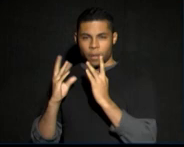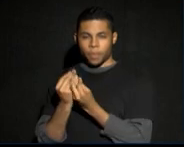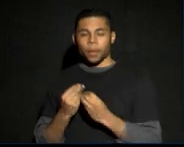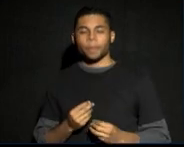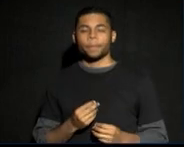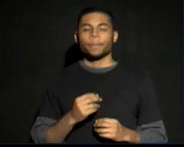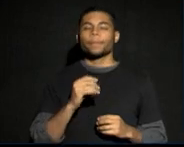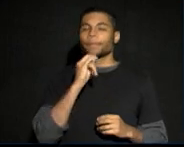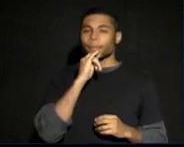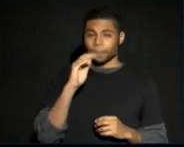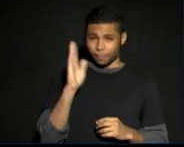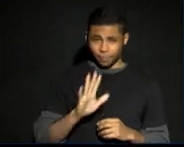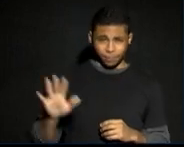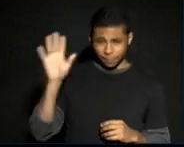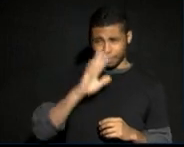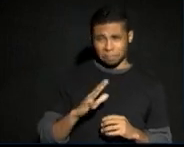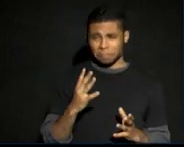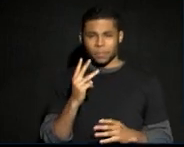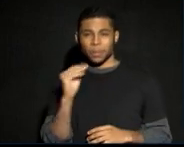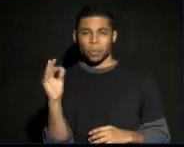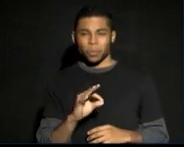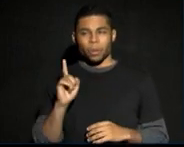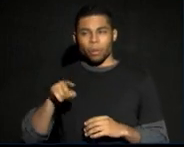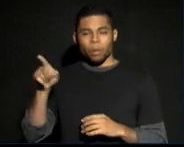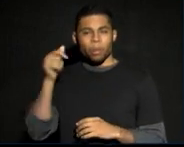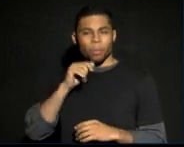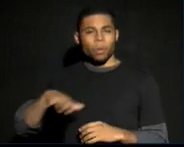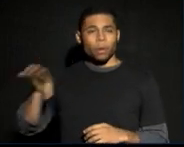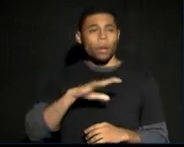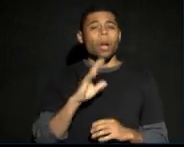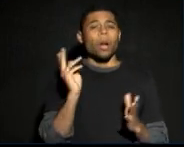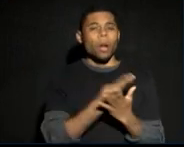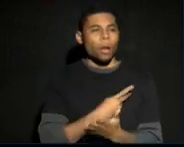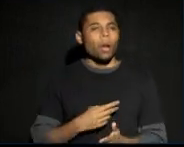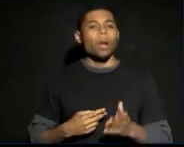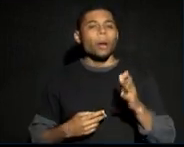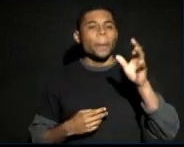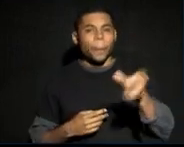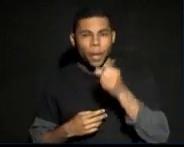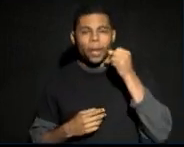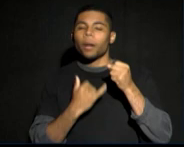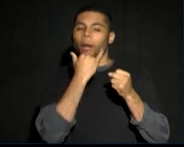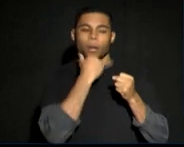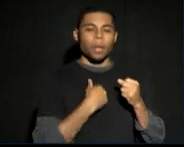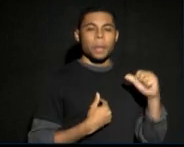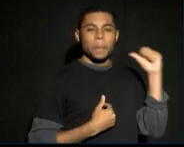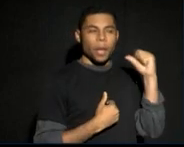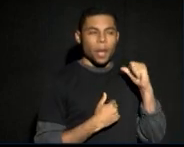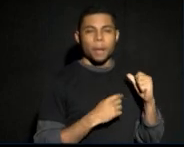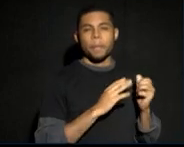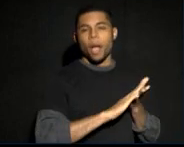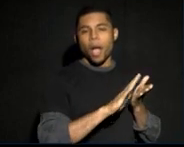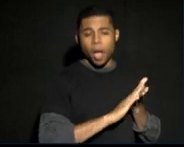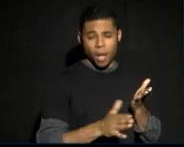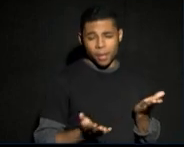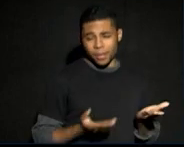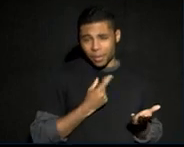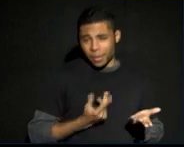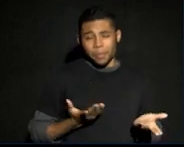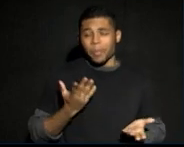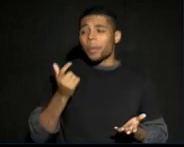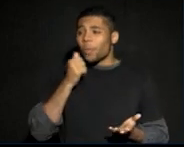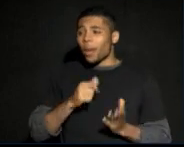são mulheres e o abusador vai junto o saco dinheiro bebe gasta e a mulher fica sem assistência para ela e para o filho então assim